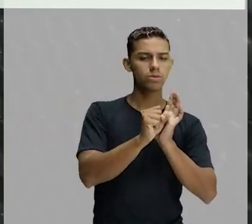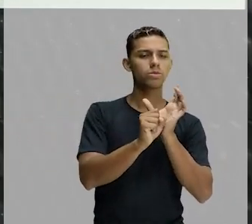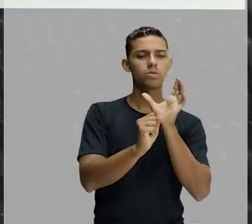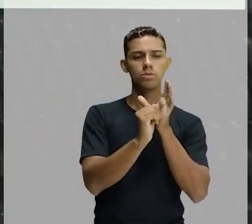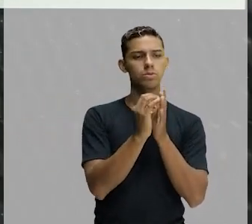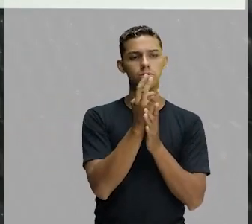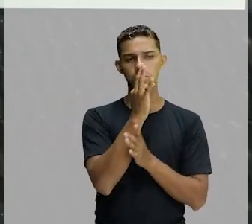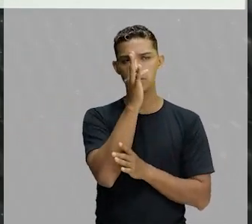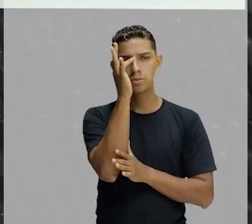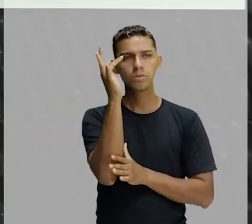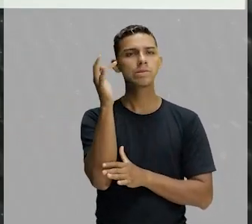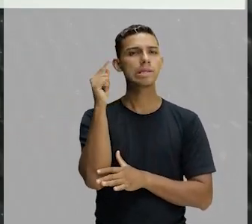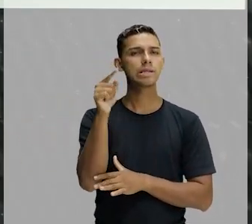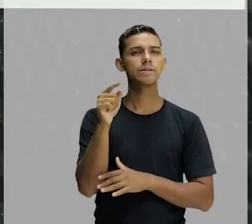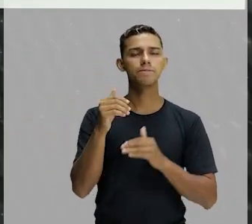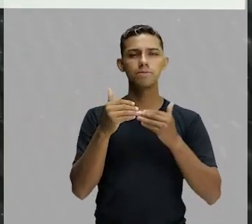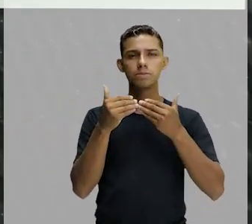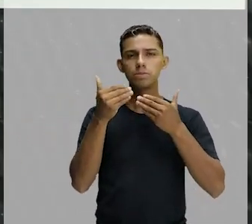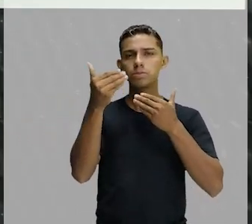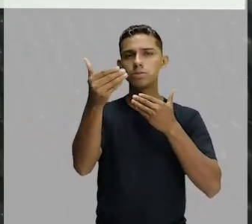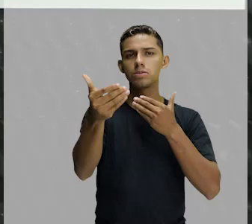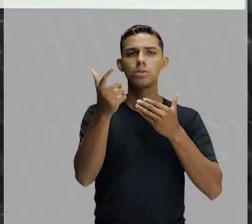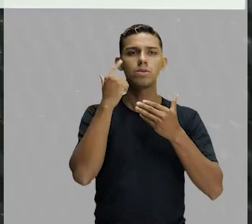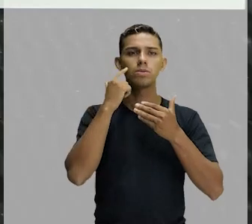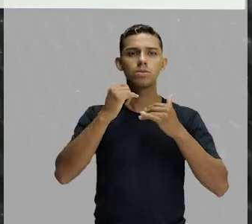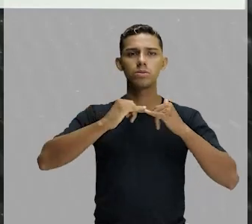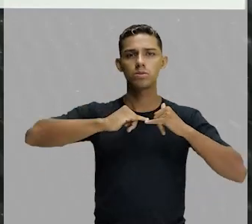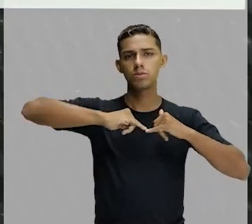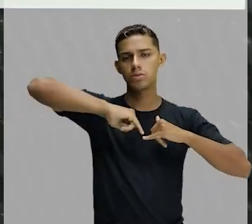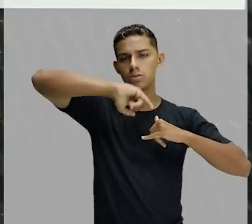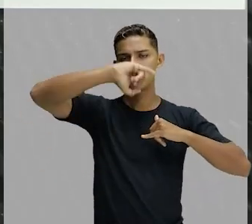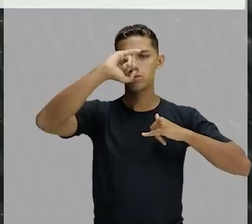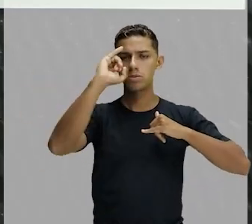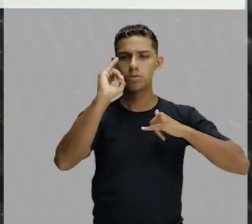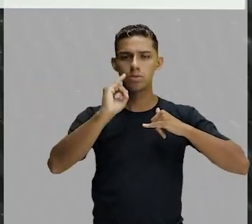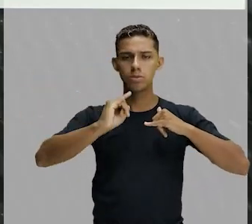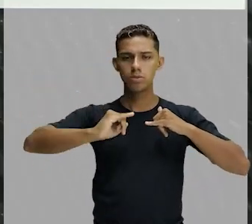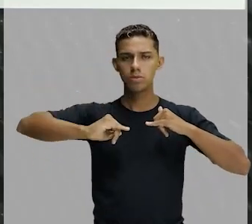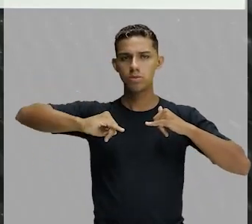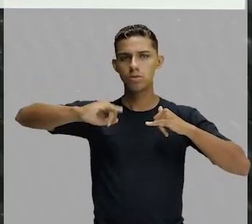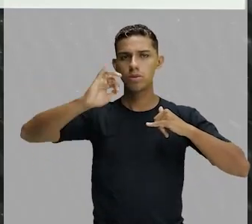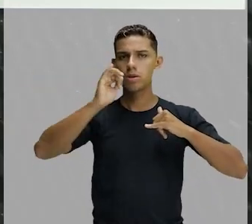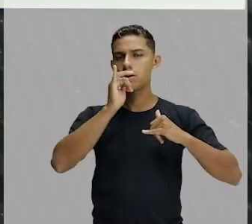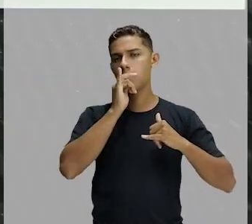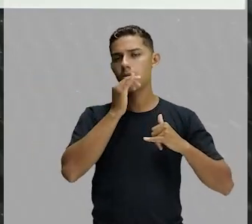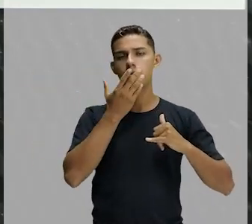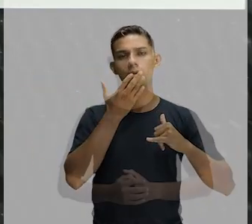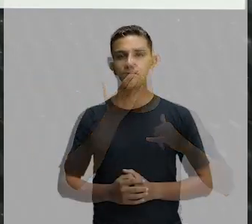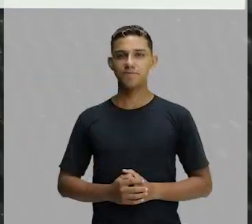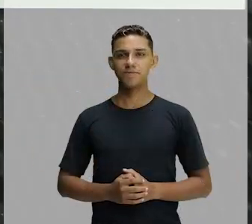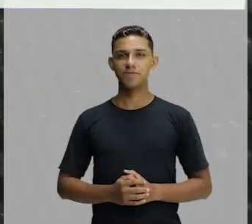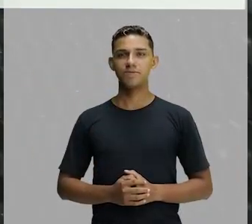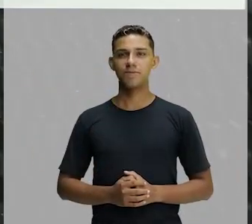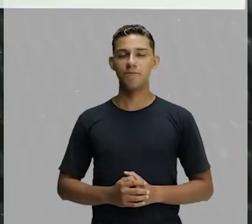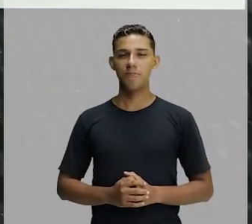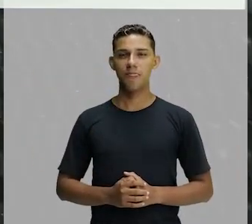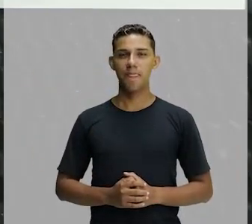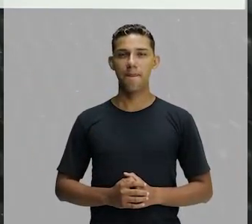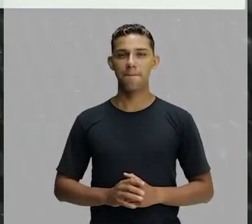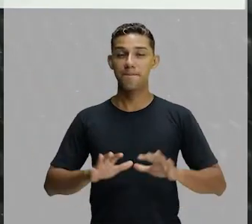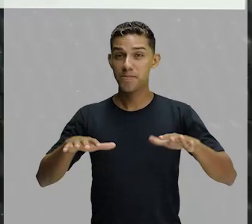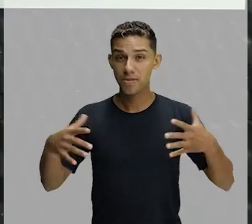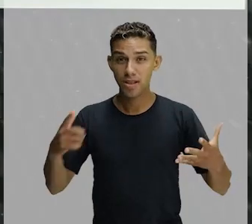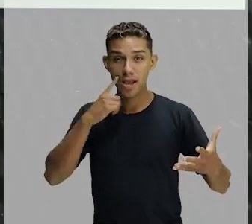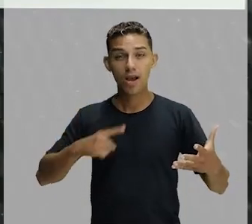de fotossíntese quando ela é exposta a comprimentos de onda na cor azul e na cor vermelha. Então, pessoal, nós